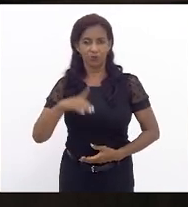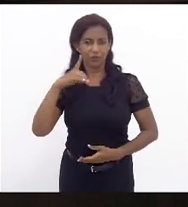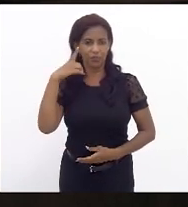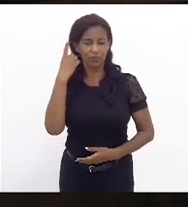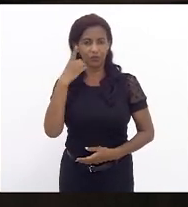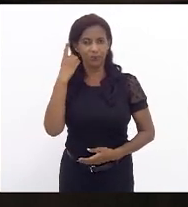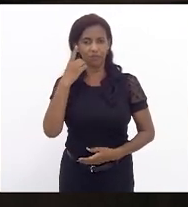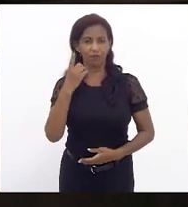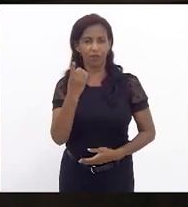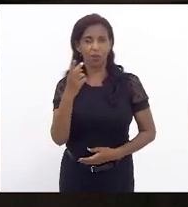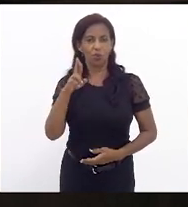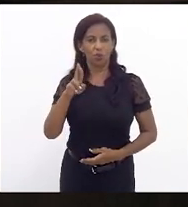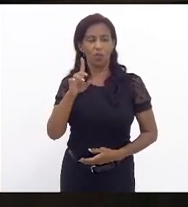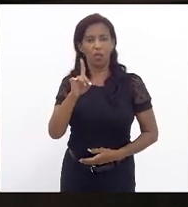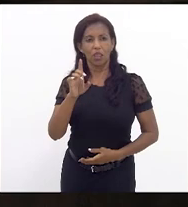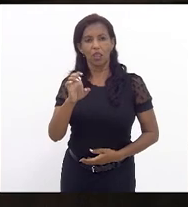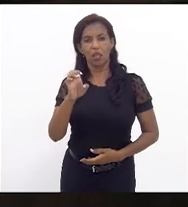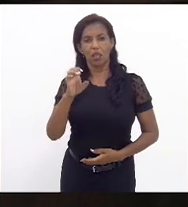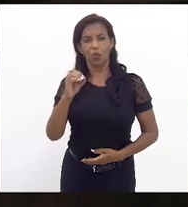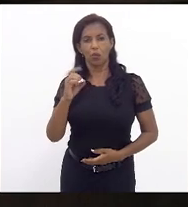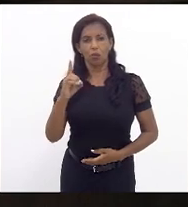Deputado Doutor Deodalto.